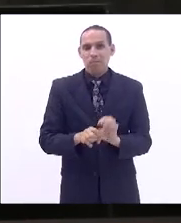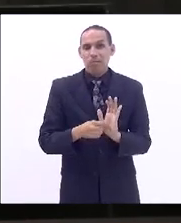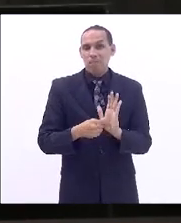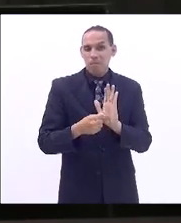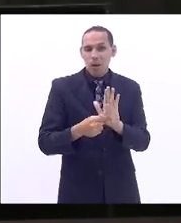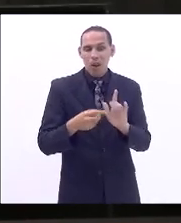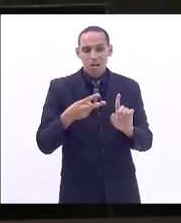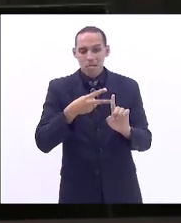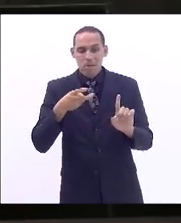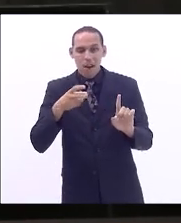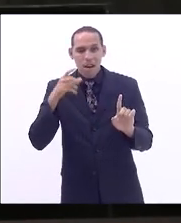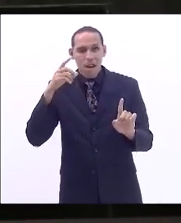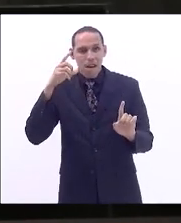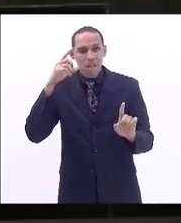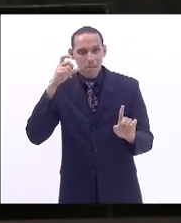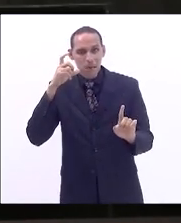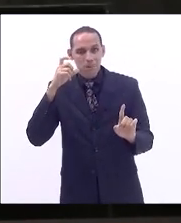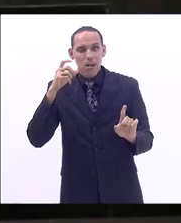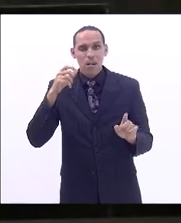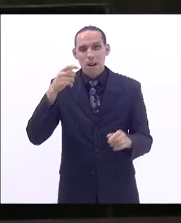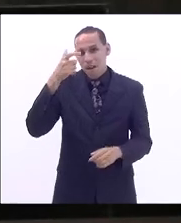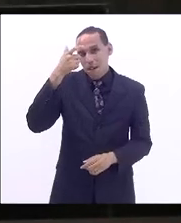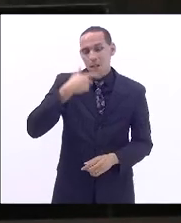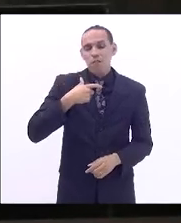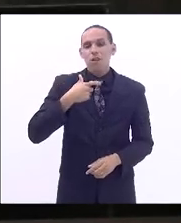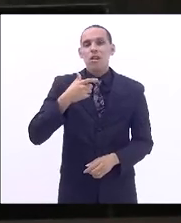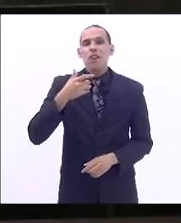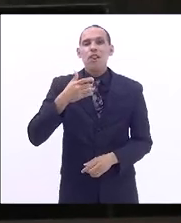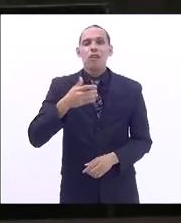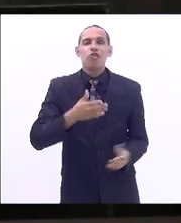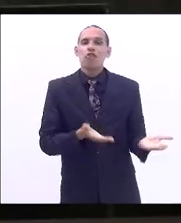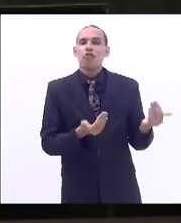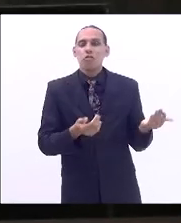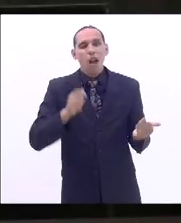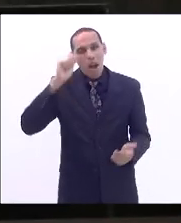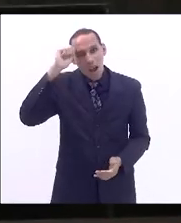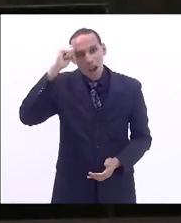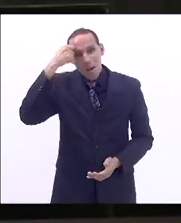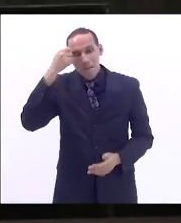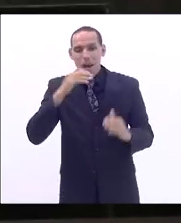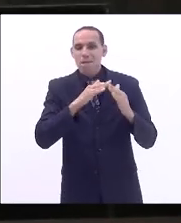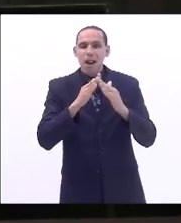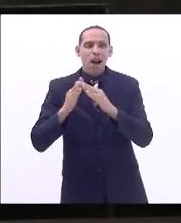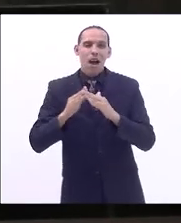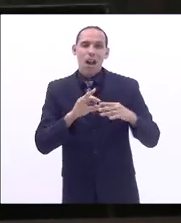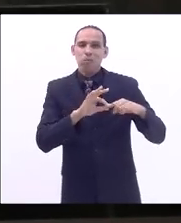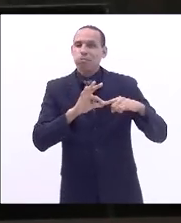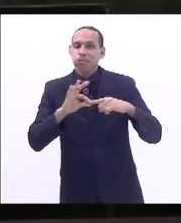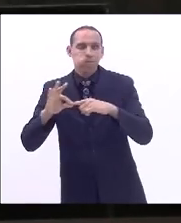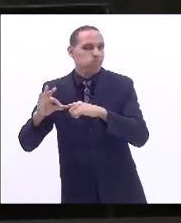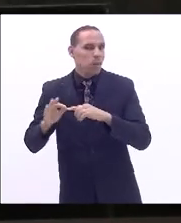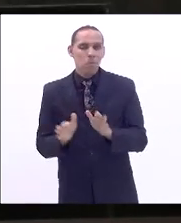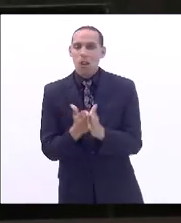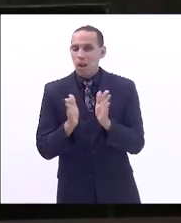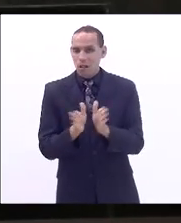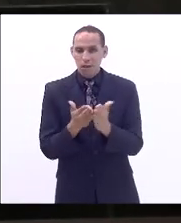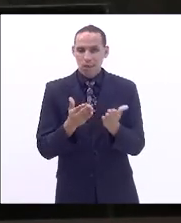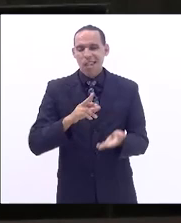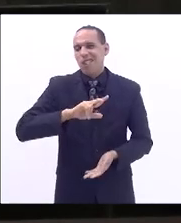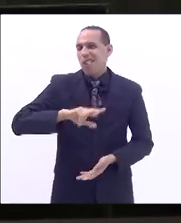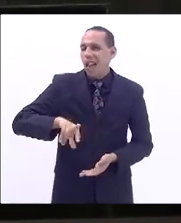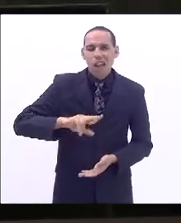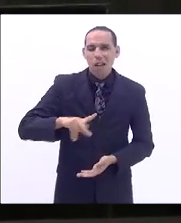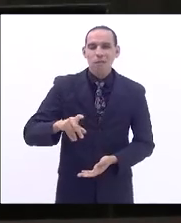reconhecimento facial de jovens pretos pobres de favela e periferia não são casos isolados não são casos